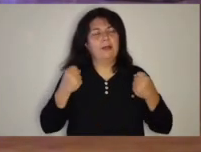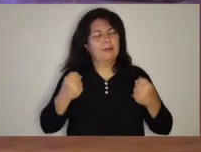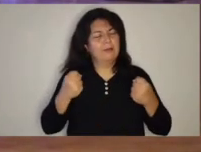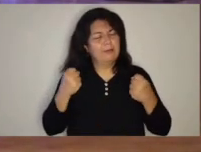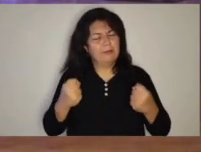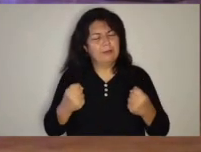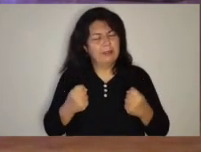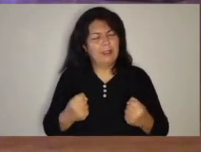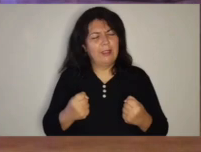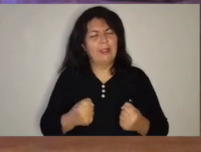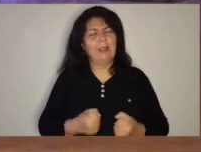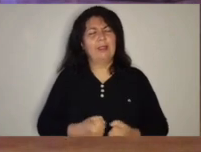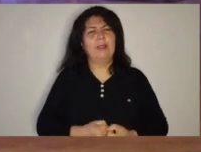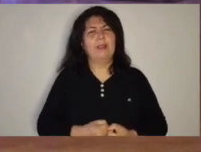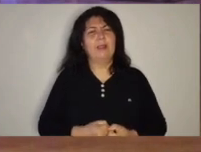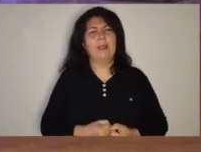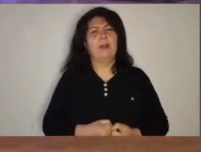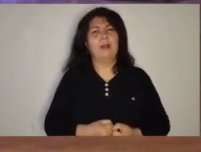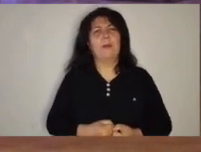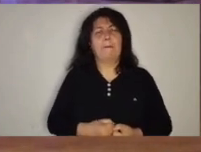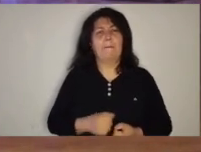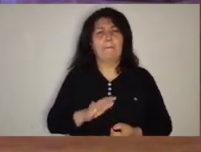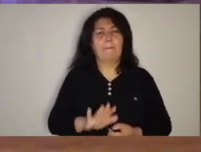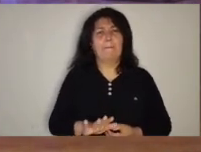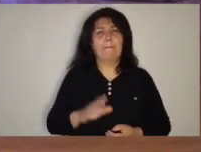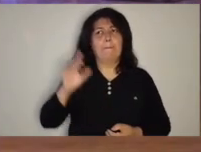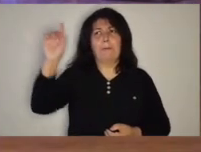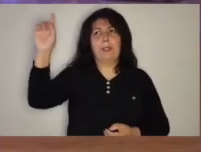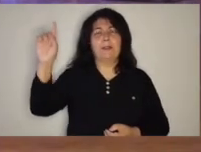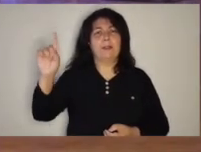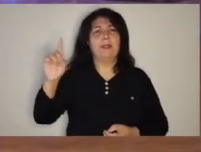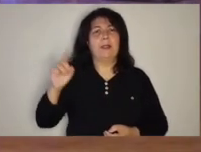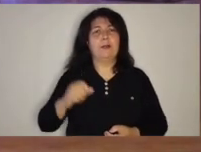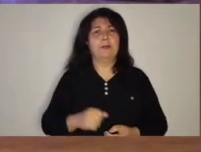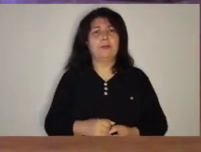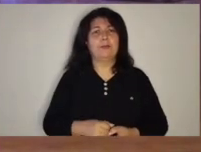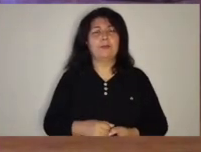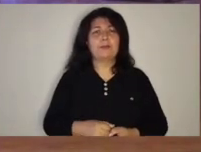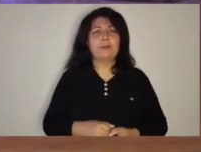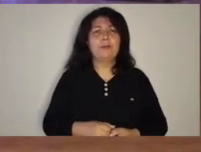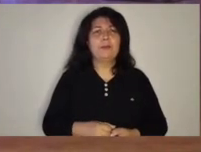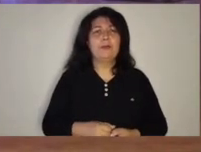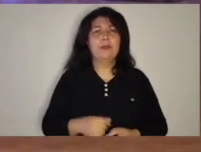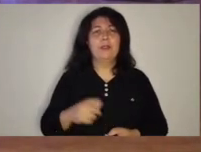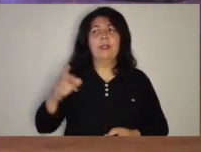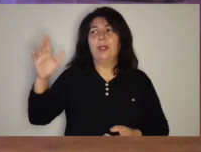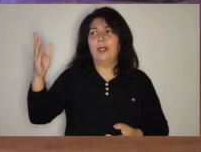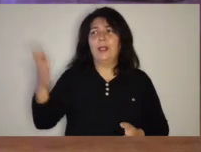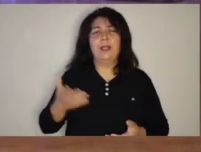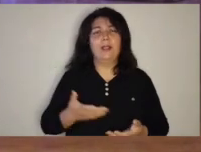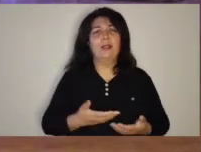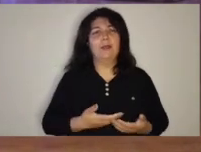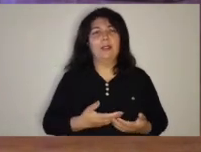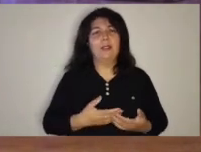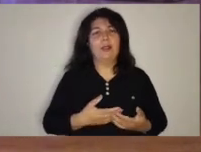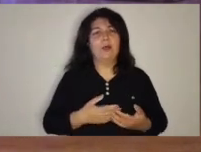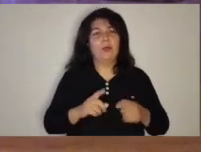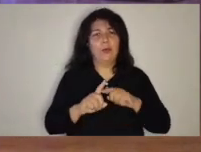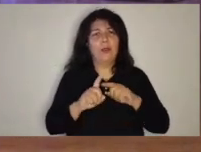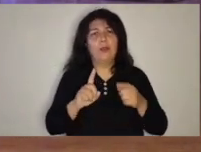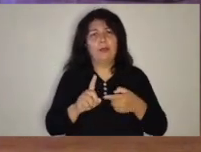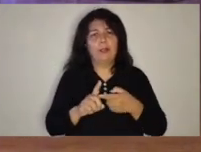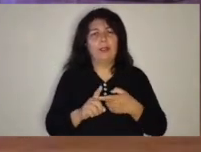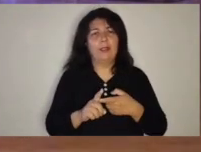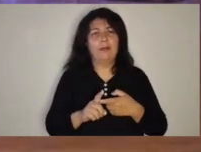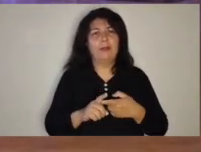lutei para que eu pudesse ser mãe, irmãos. E pela misericórdia do Senhor, o Senhor me deu o Pedro. Irmãos, o